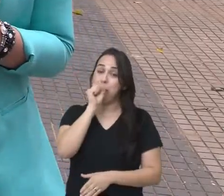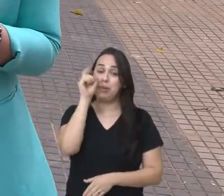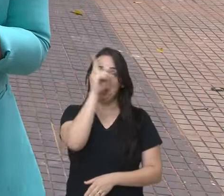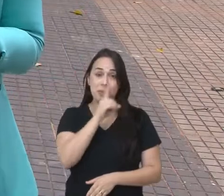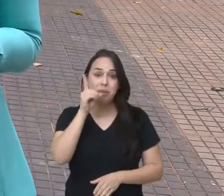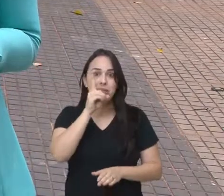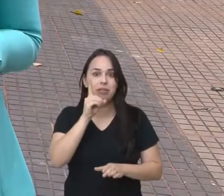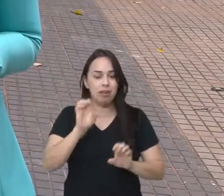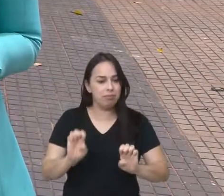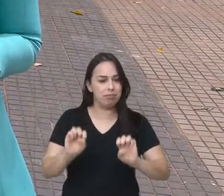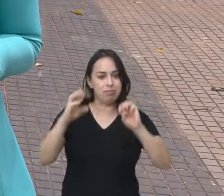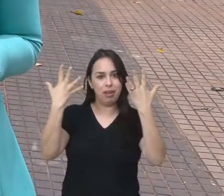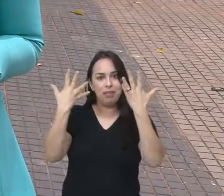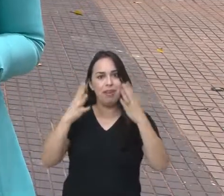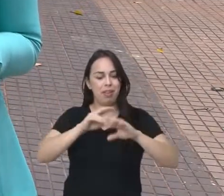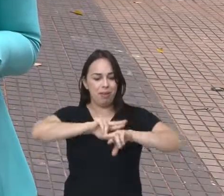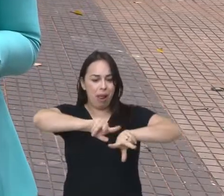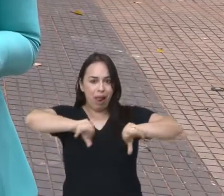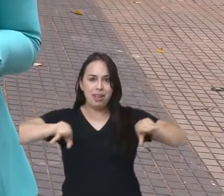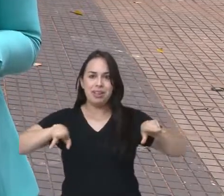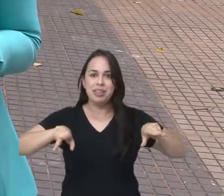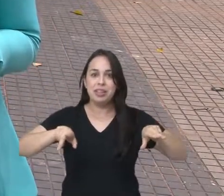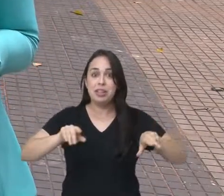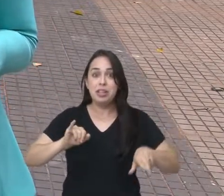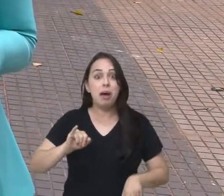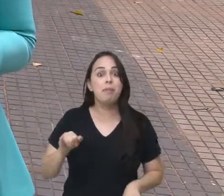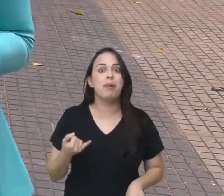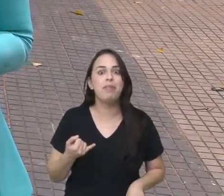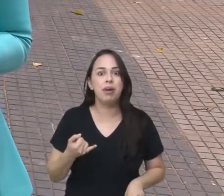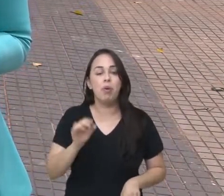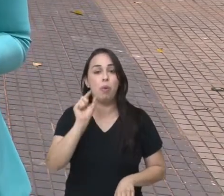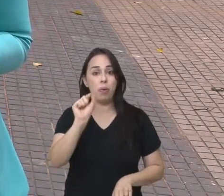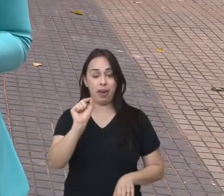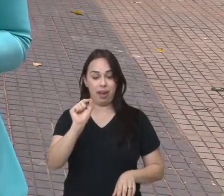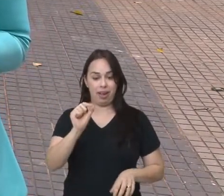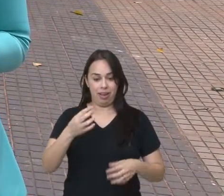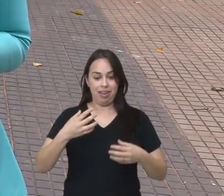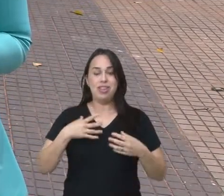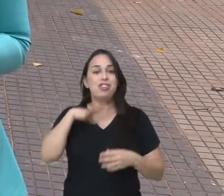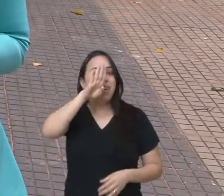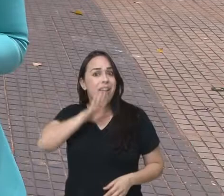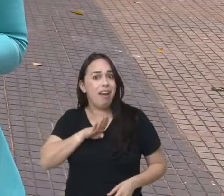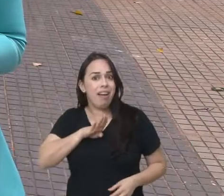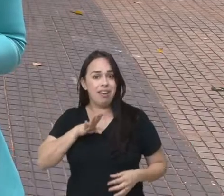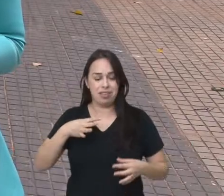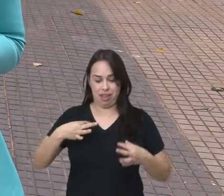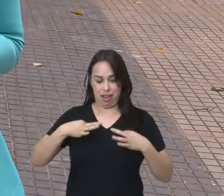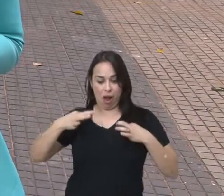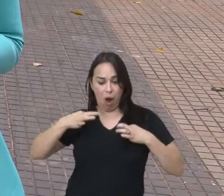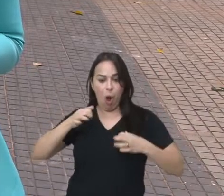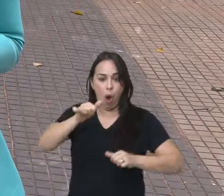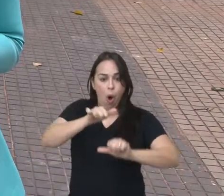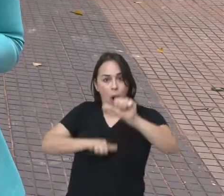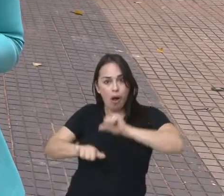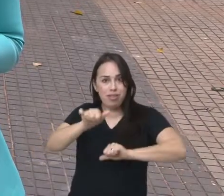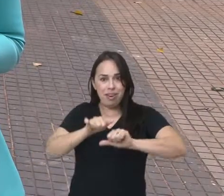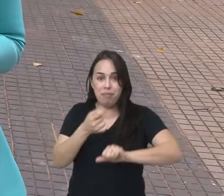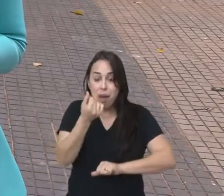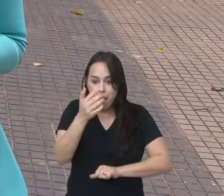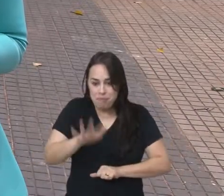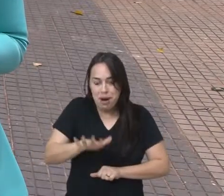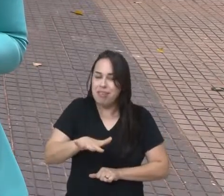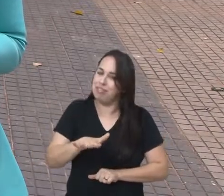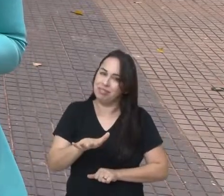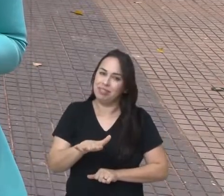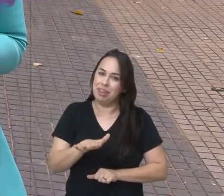tem uma programação bem variada. E que tal curtir ao ar livre de graça e ainda renovar o seu guarda-roupa com muita economia? É